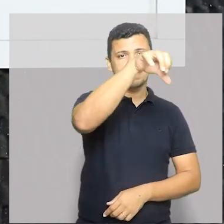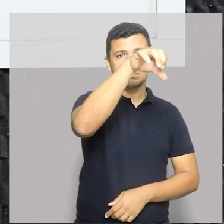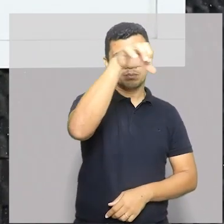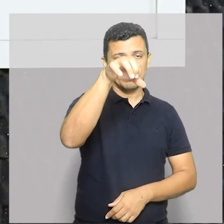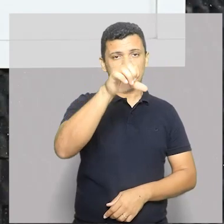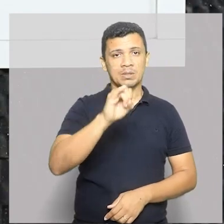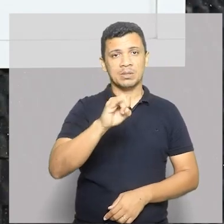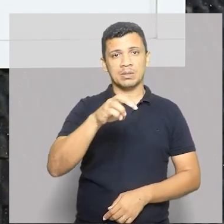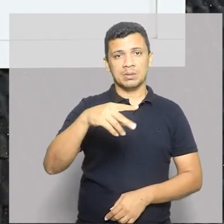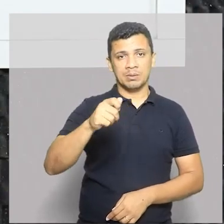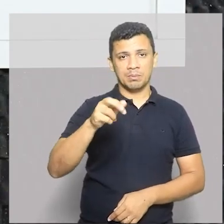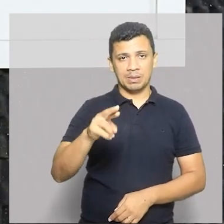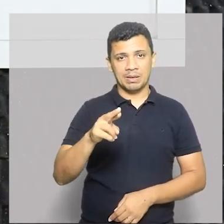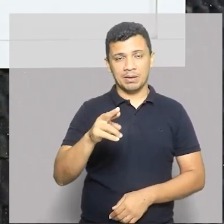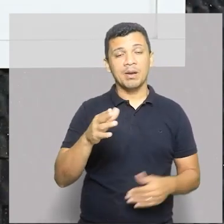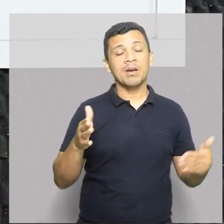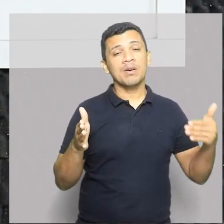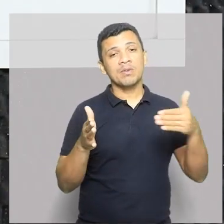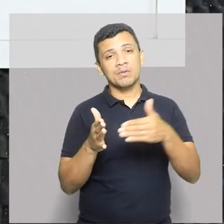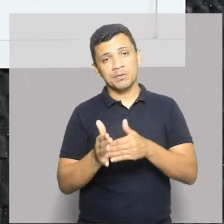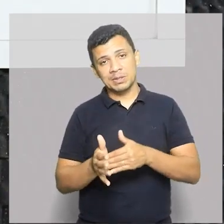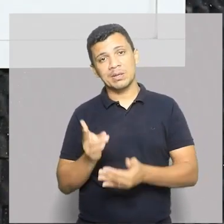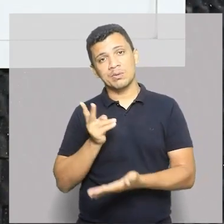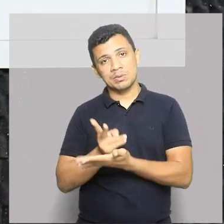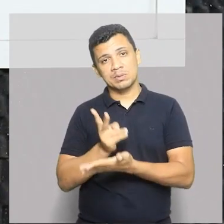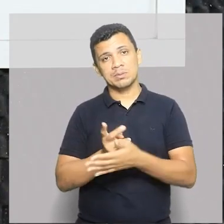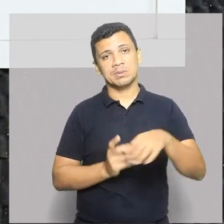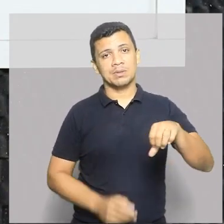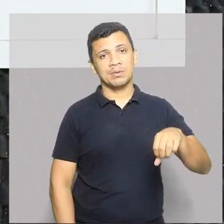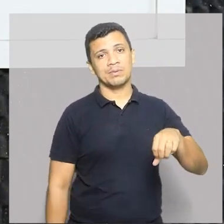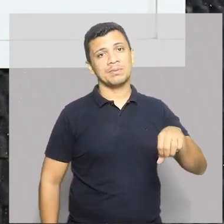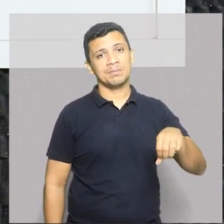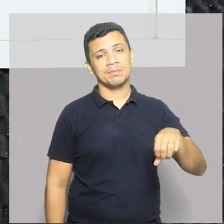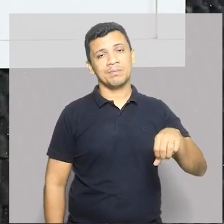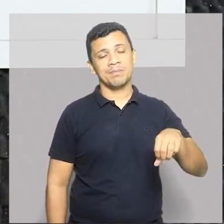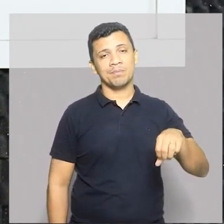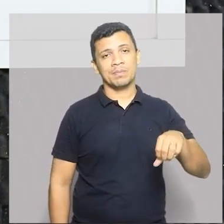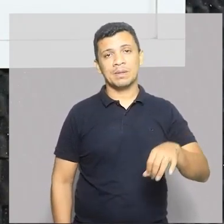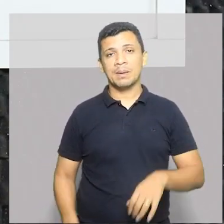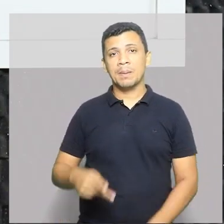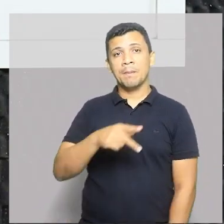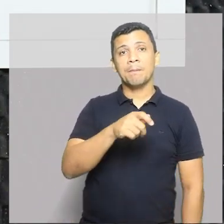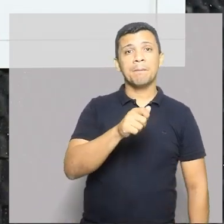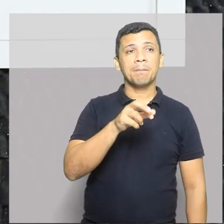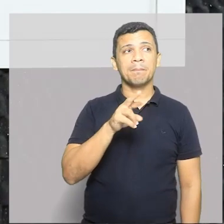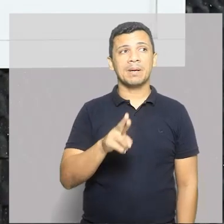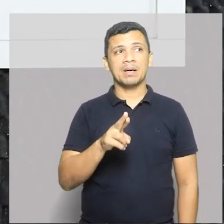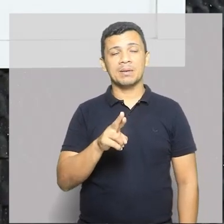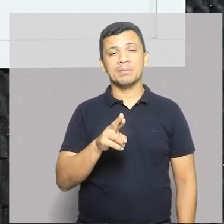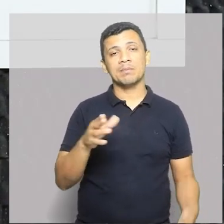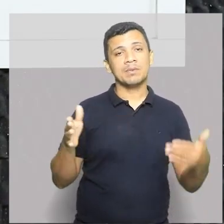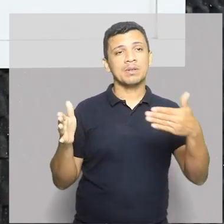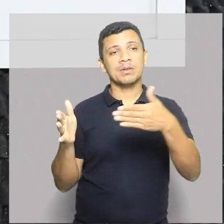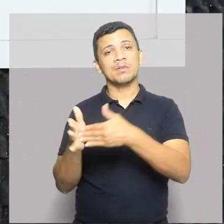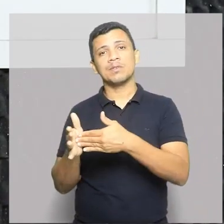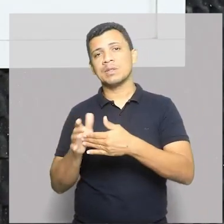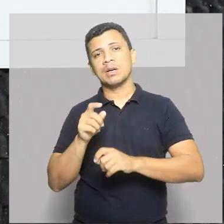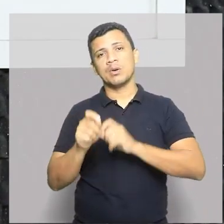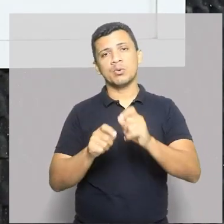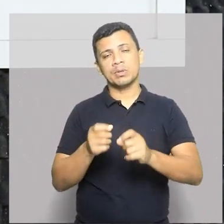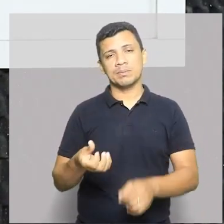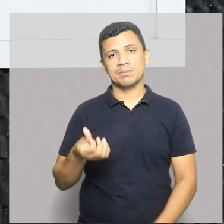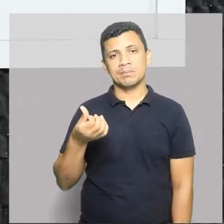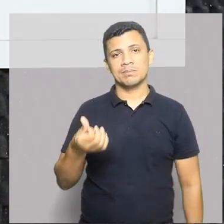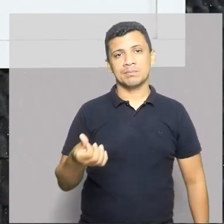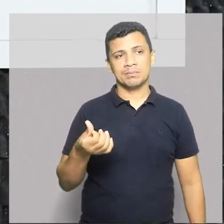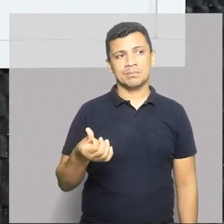vai sempre terminar exatamente em quê? Em 9. Expoente par vai sempre terminar em quê? Em